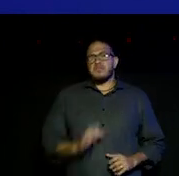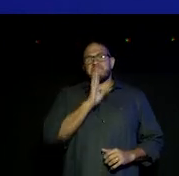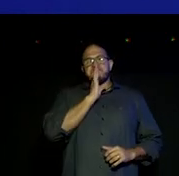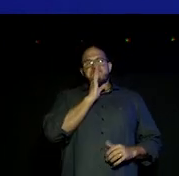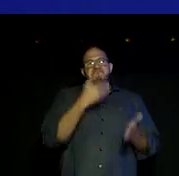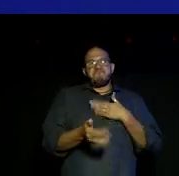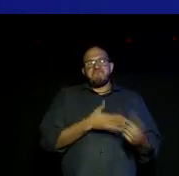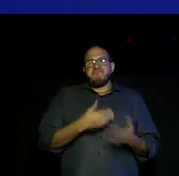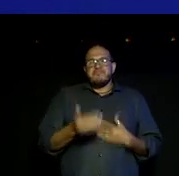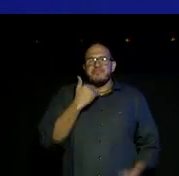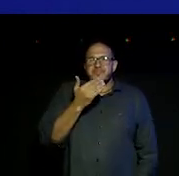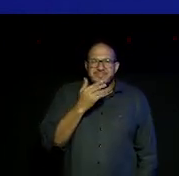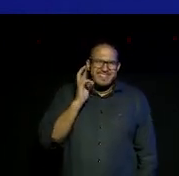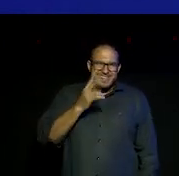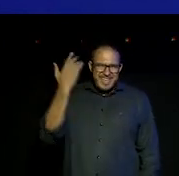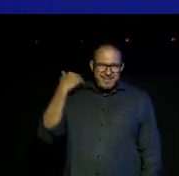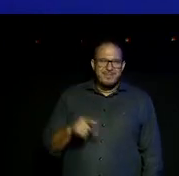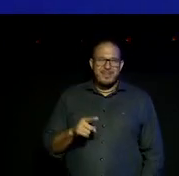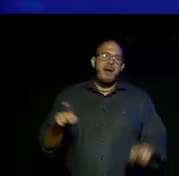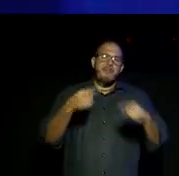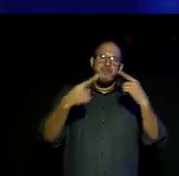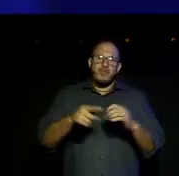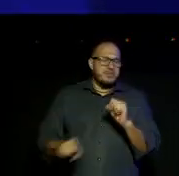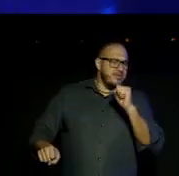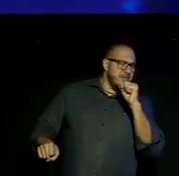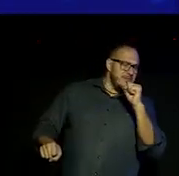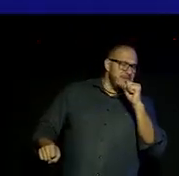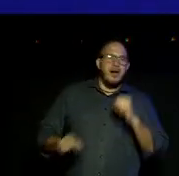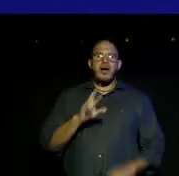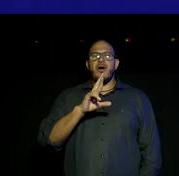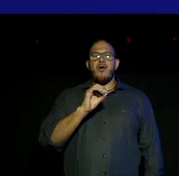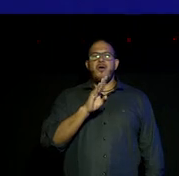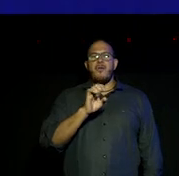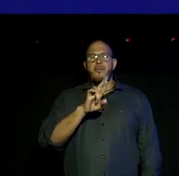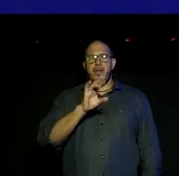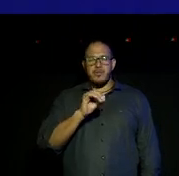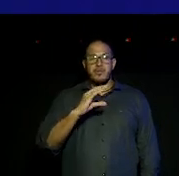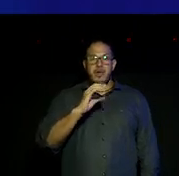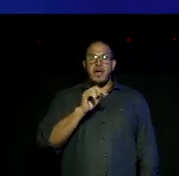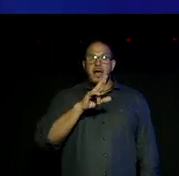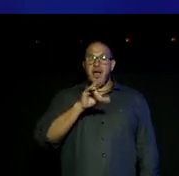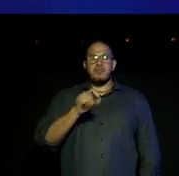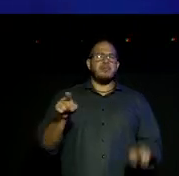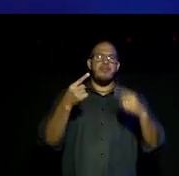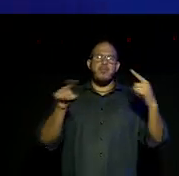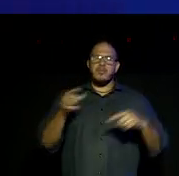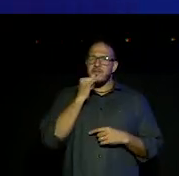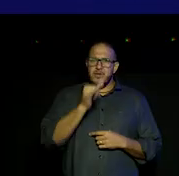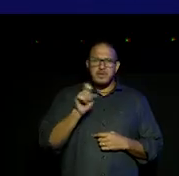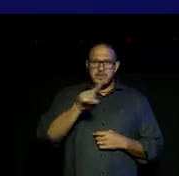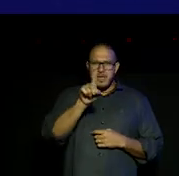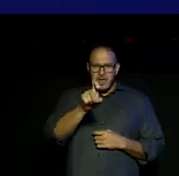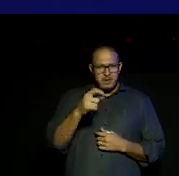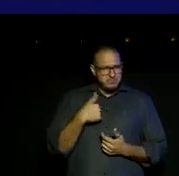coerção. Lembram da música do Roberto Carlos, que me desculpe o Roberto Carlos, mas essa música dele tem me sido bastante útil. Será que